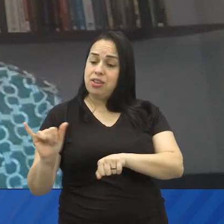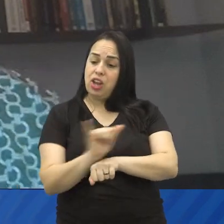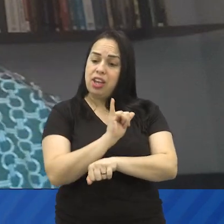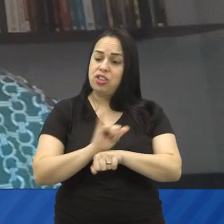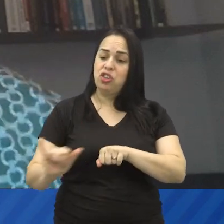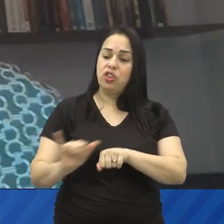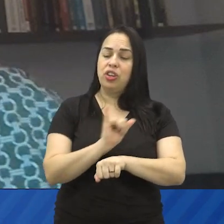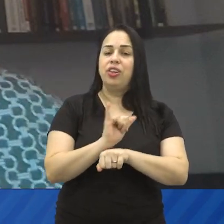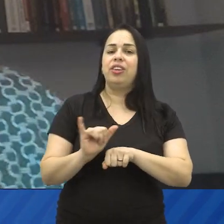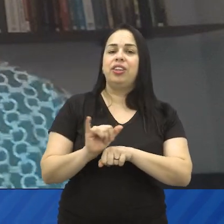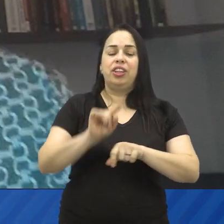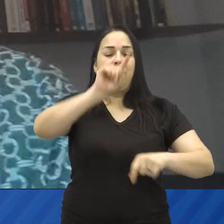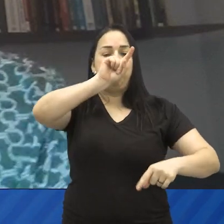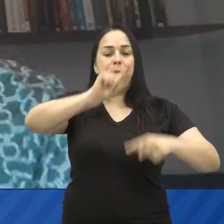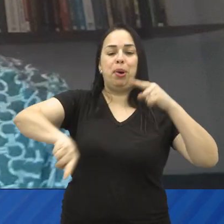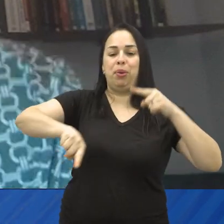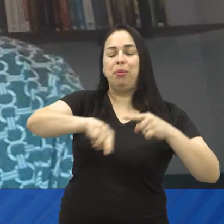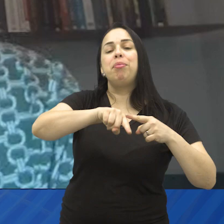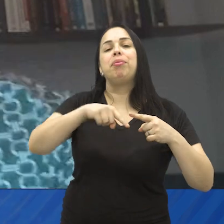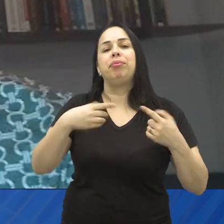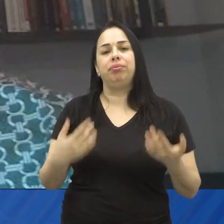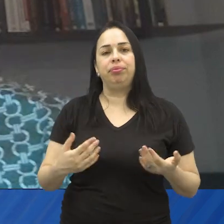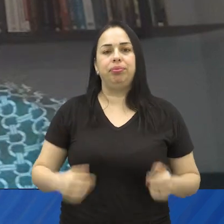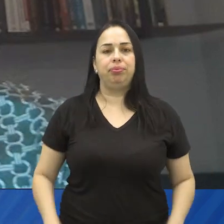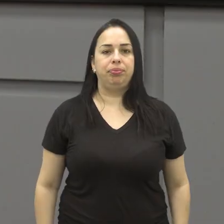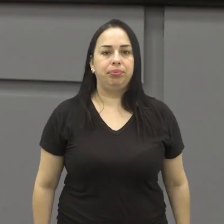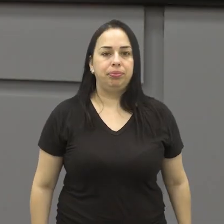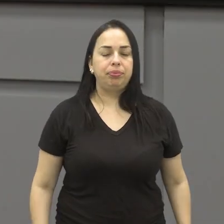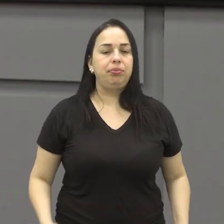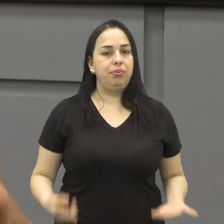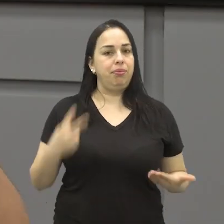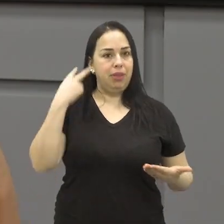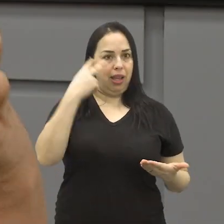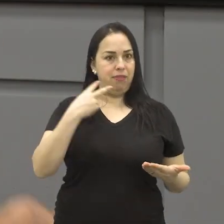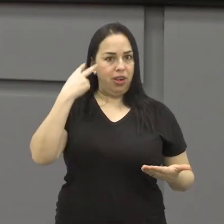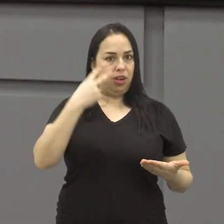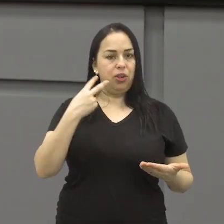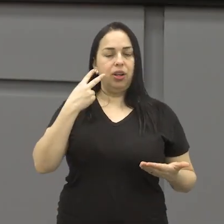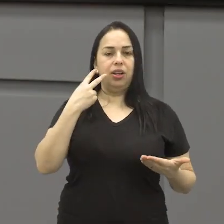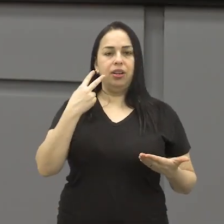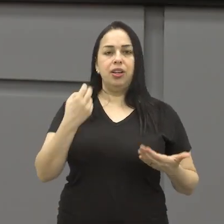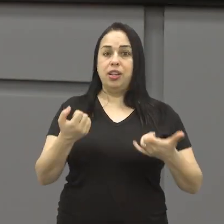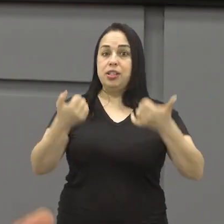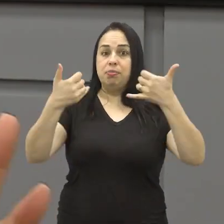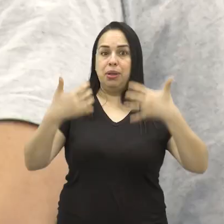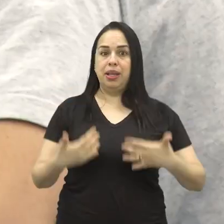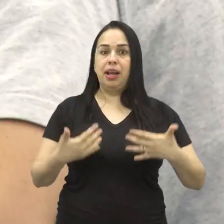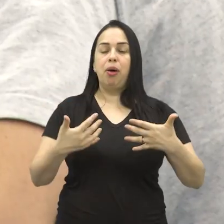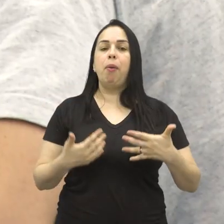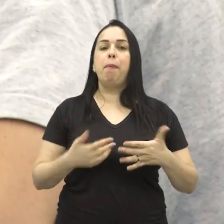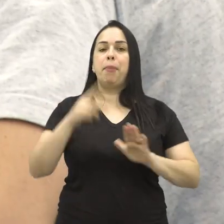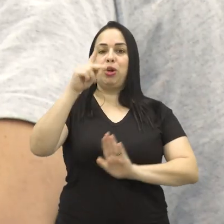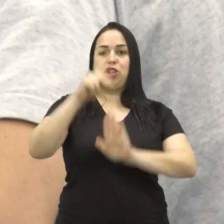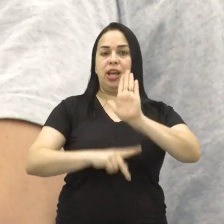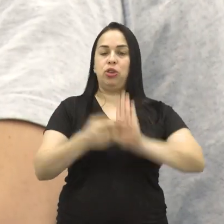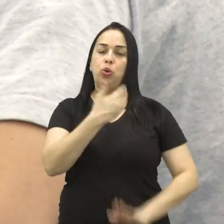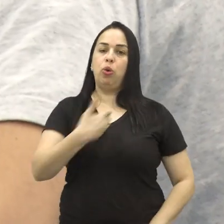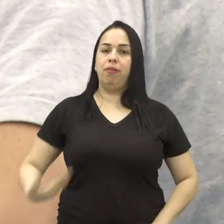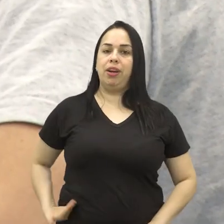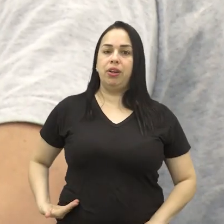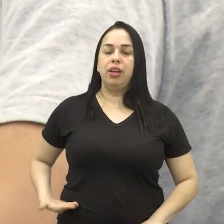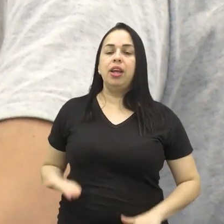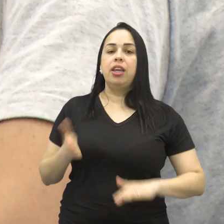a intervenção e a quebra desses ciclos de violência. A vereadora destaca o Pé de Meia, programa de